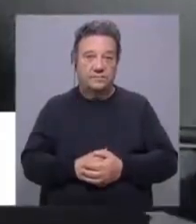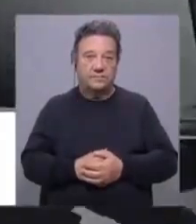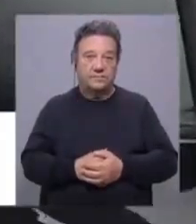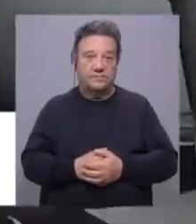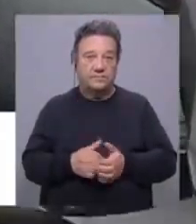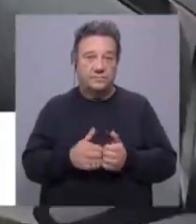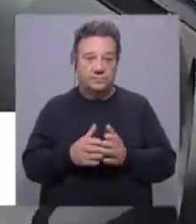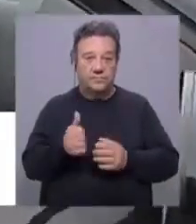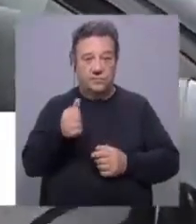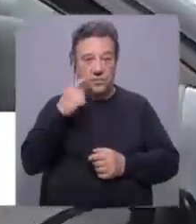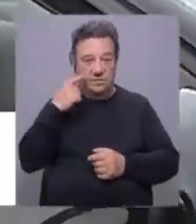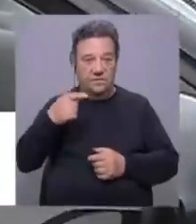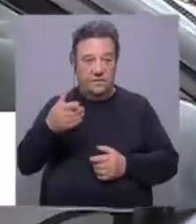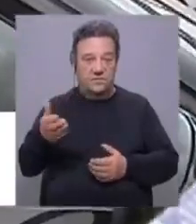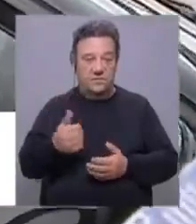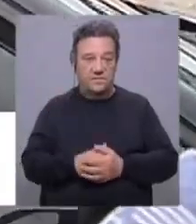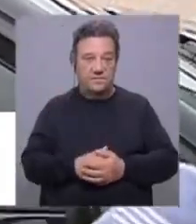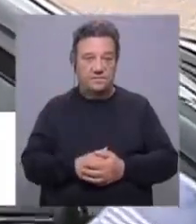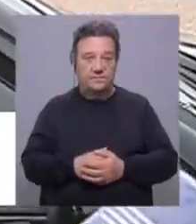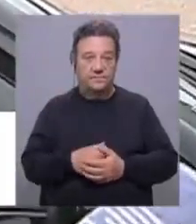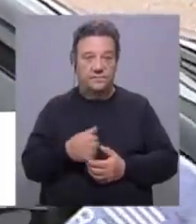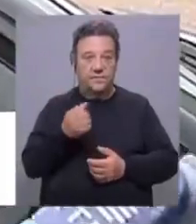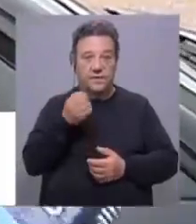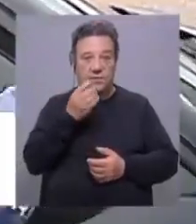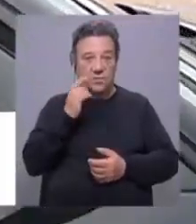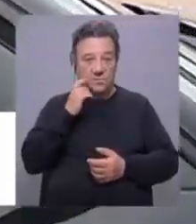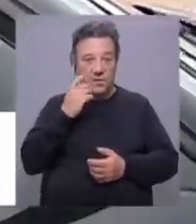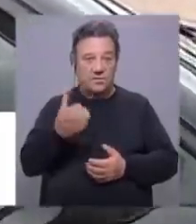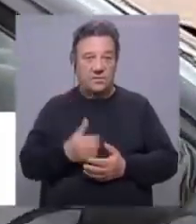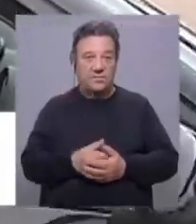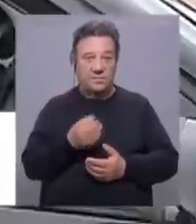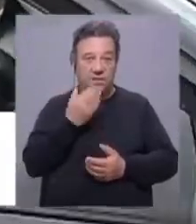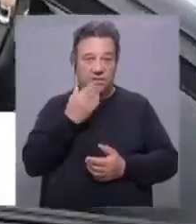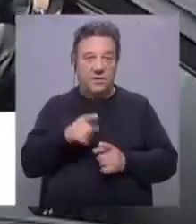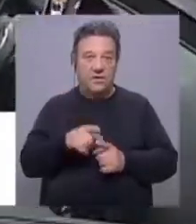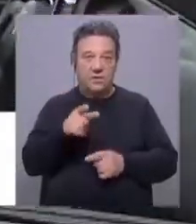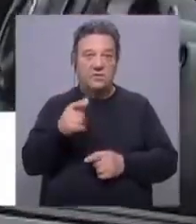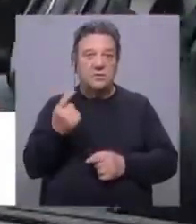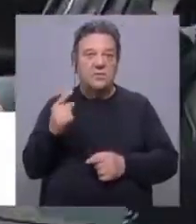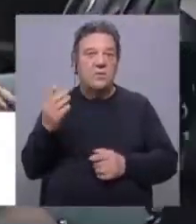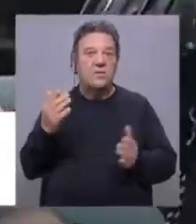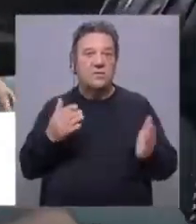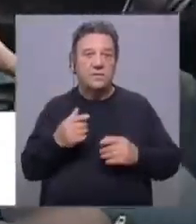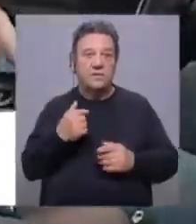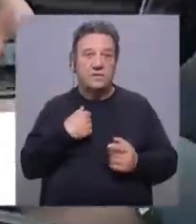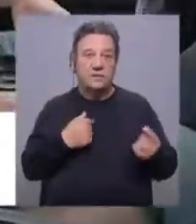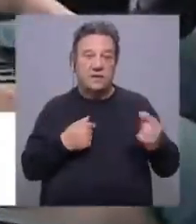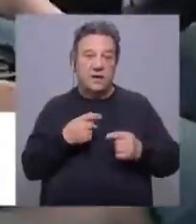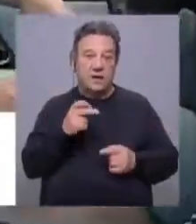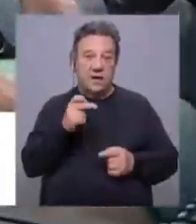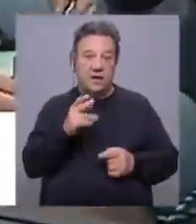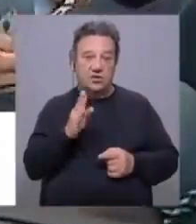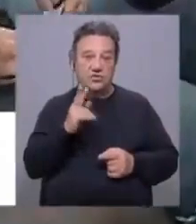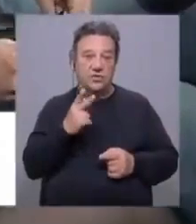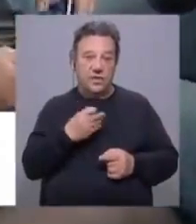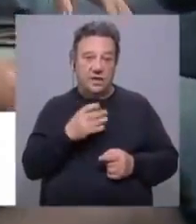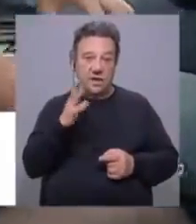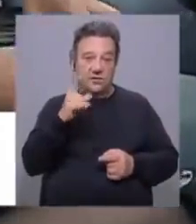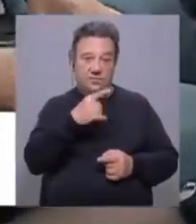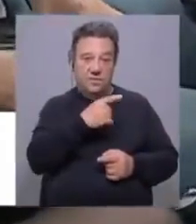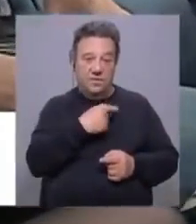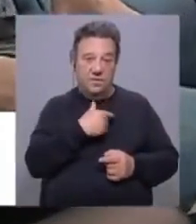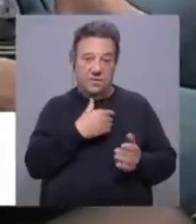Está tudo, uma boa viagem e uma boa Páscoa. Vocês de onde é que vieram? Viemos da Ajuda, de Lisboa.